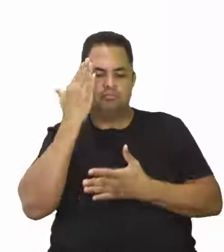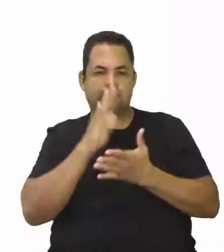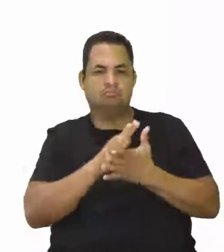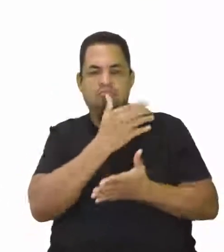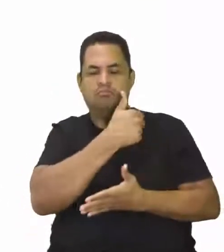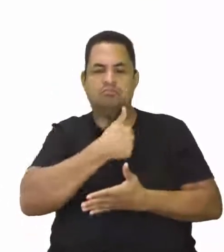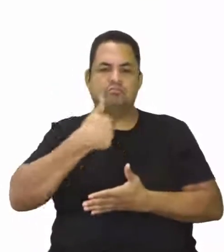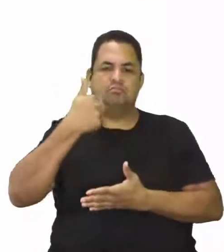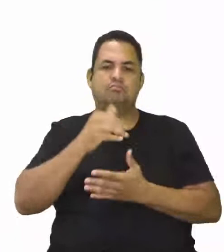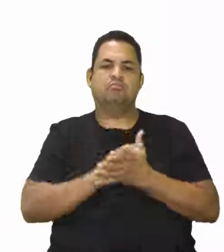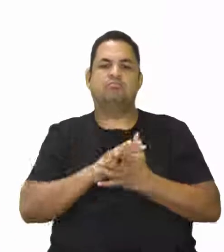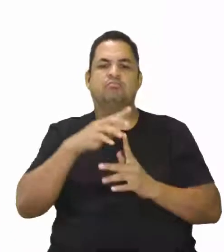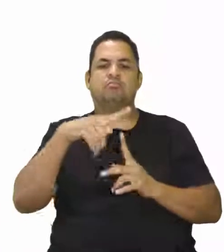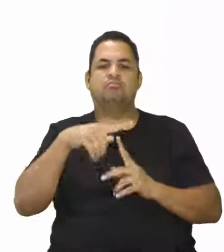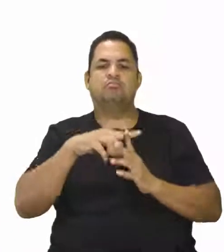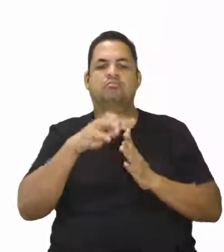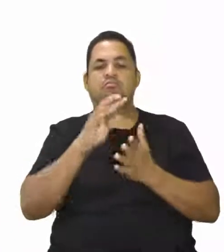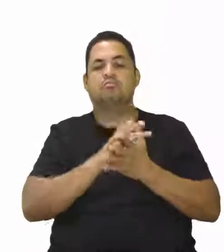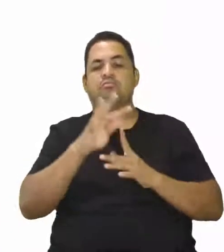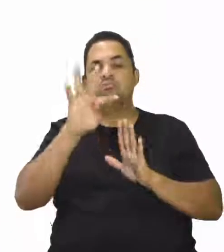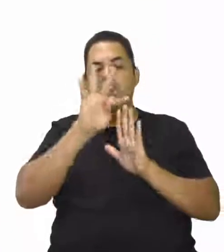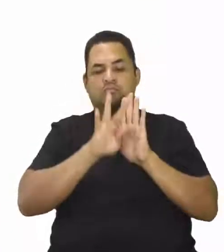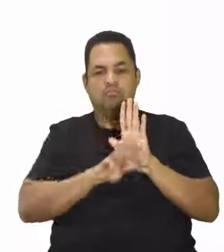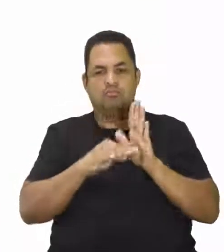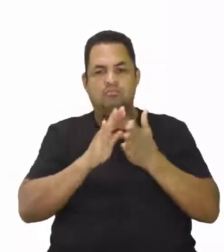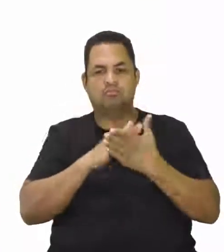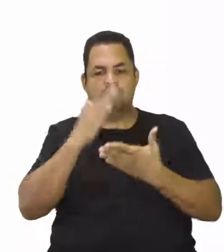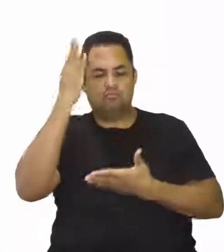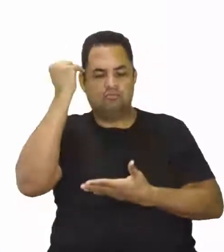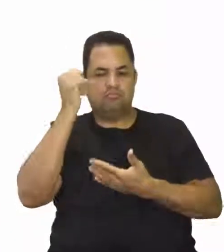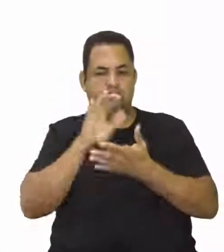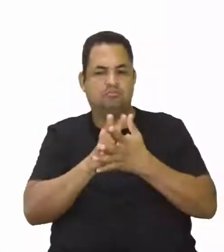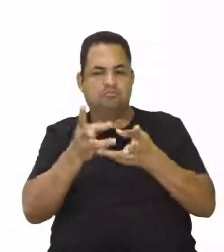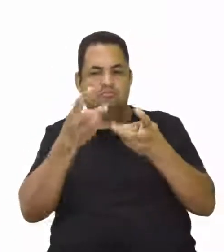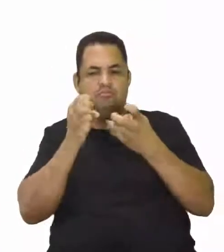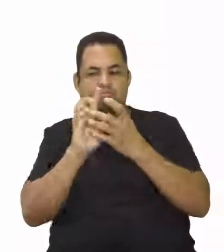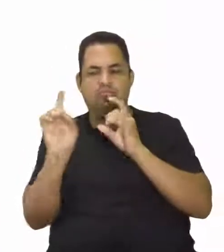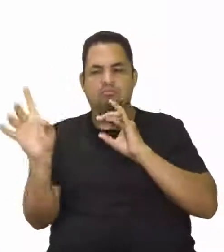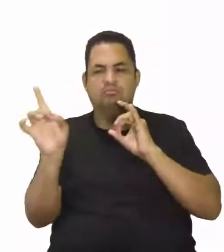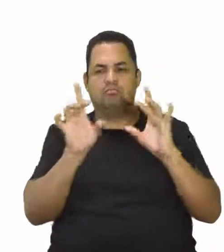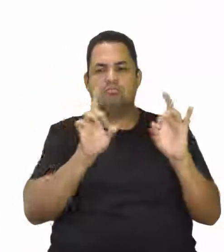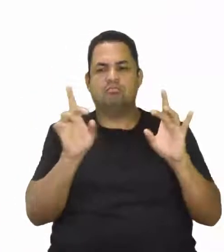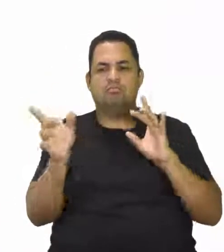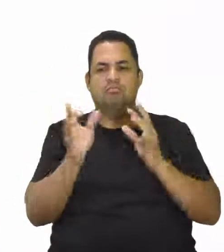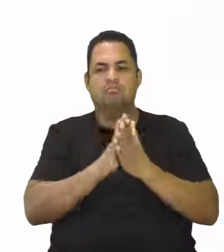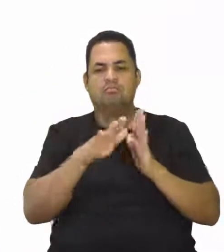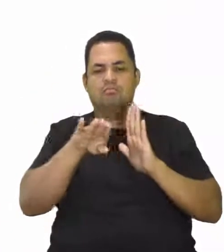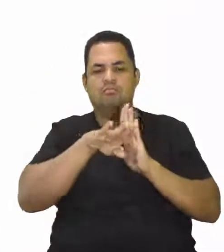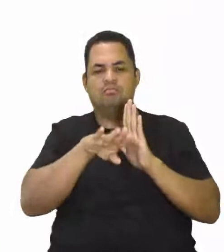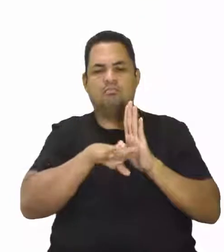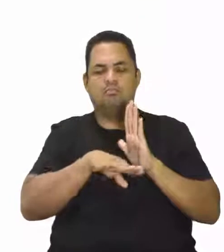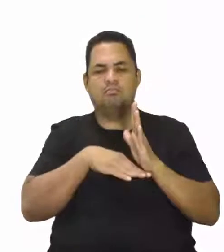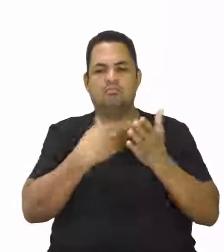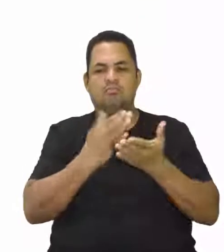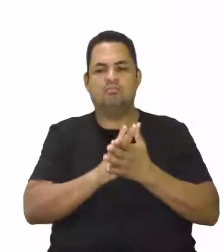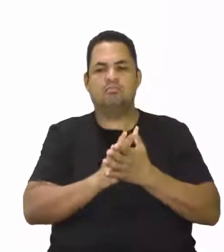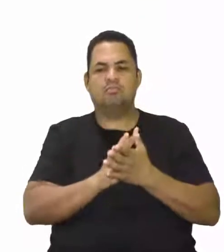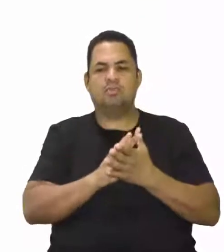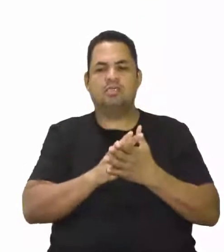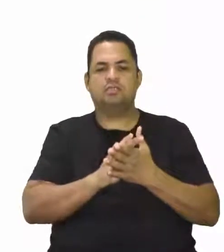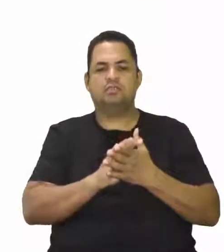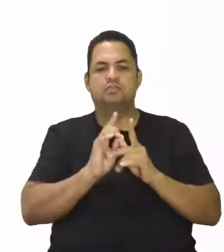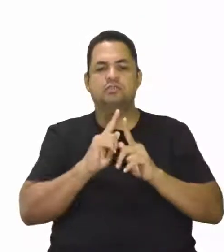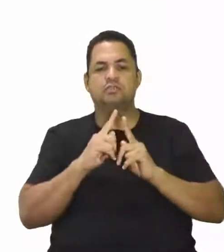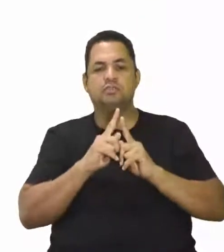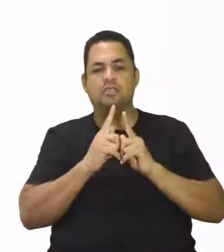meu gênero textual. Então, é muito importante que você saiba identificar cada parte gramatical de um texto.